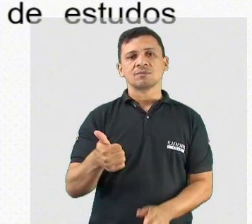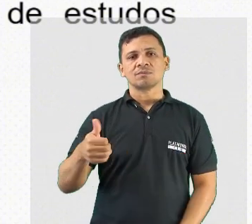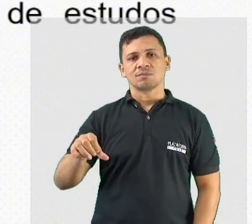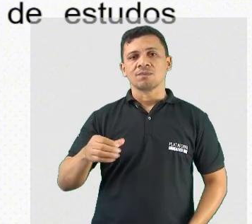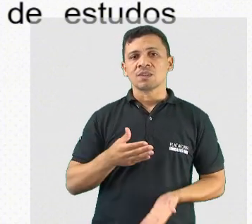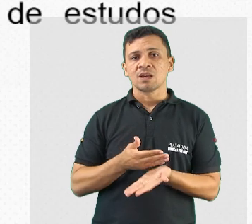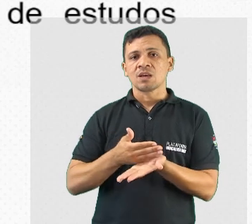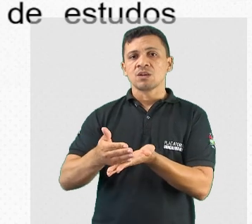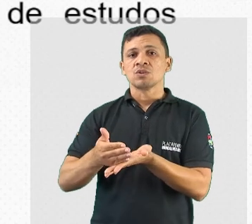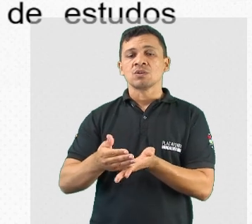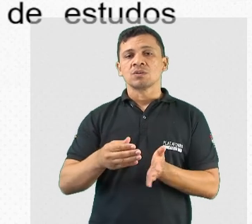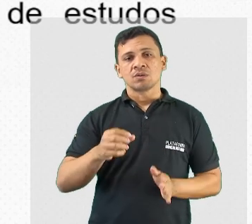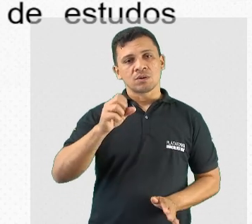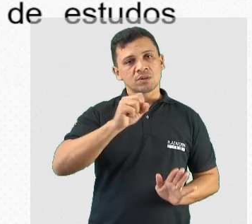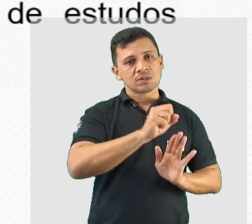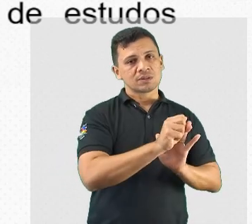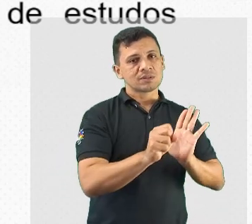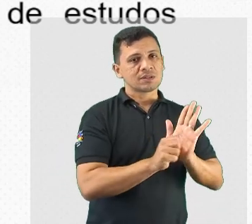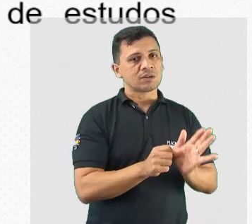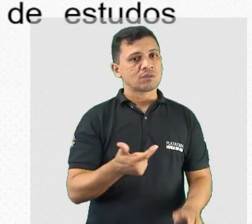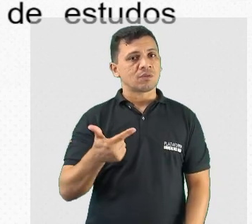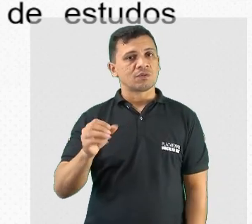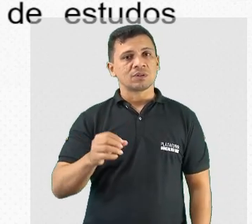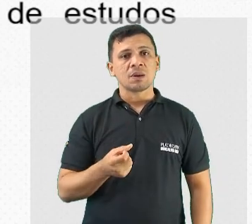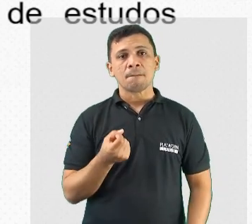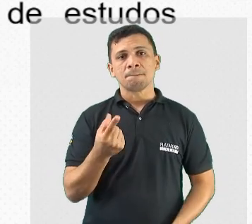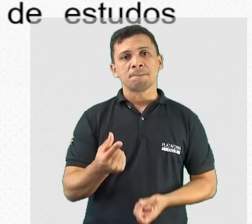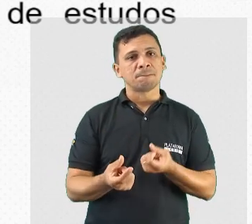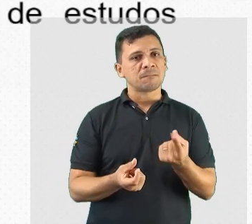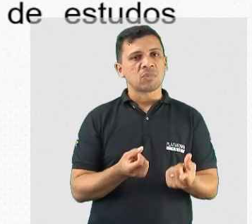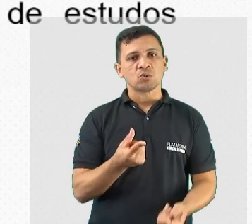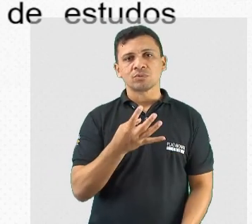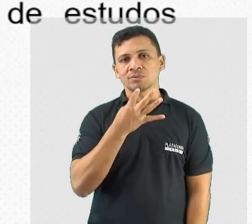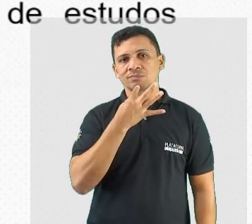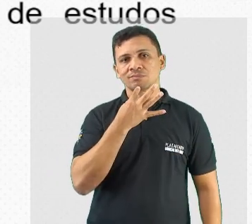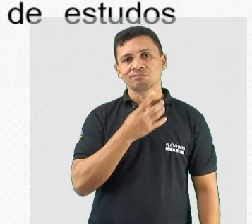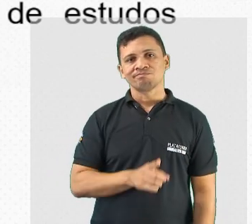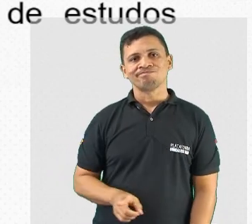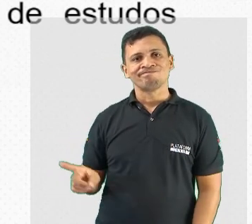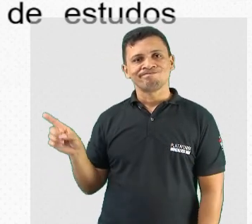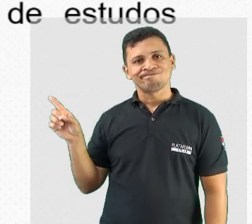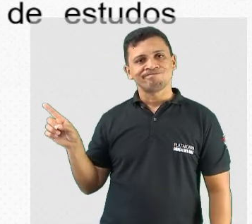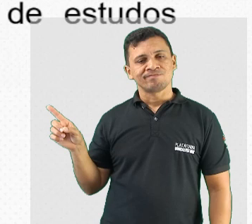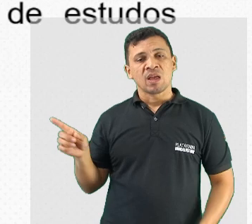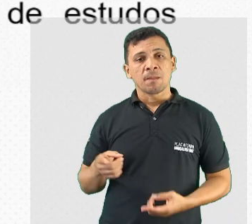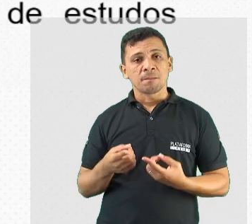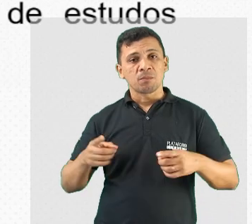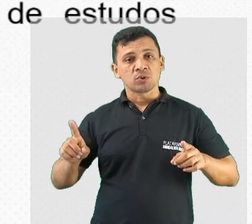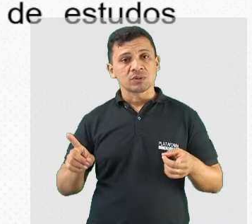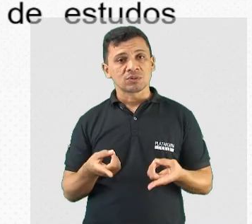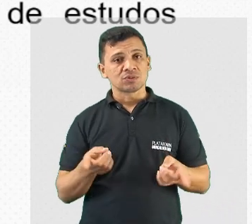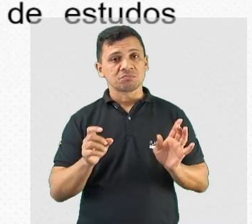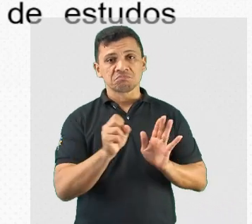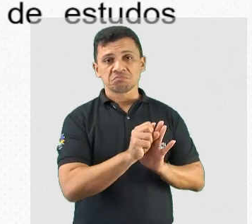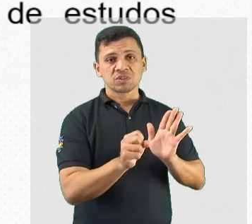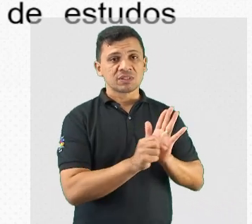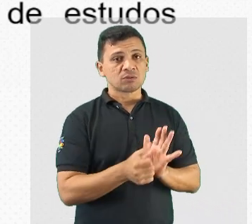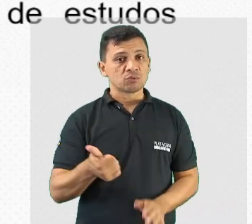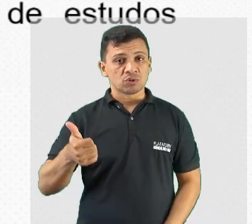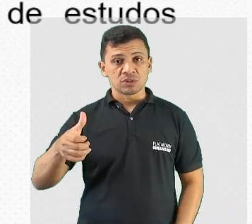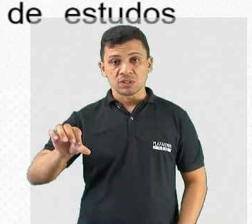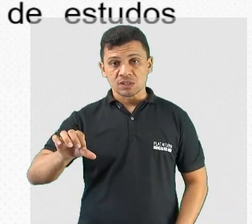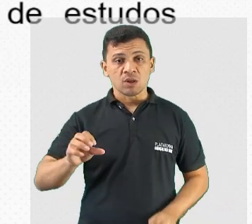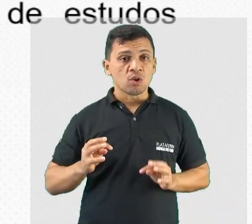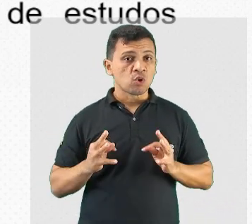é um dos maiores músicos do Brasil Império, mas pouca gente conhece. Você fala de musicistas e compositores do século XIX, mas todos eles são brancos,